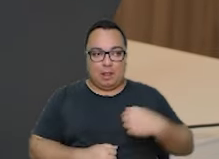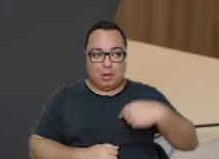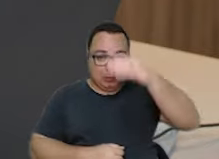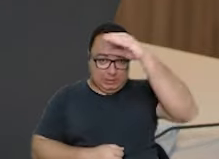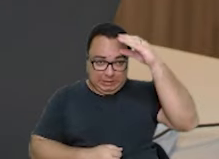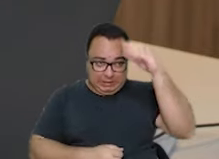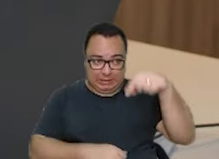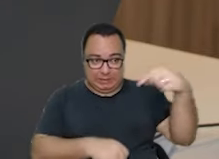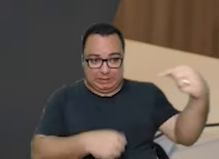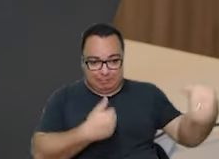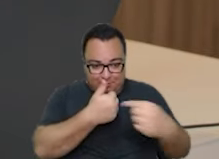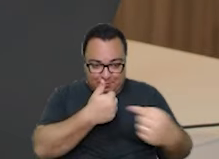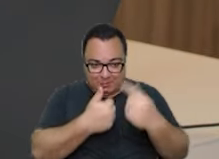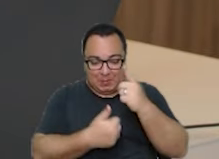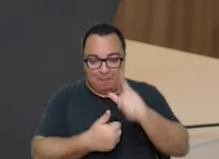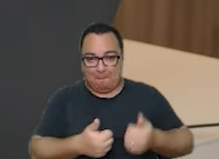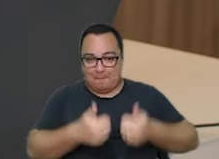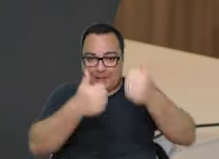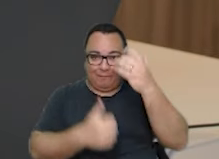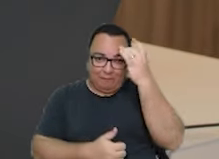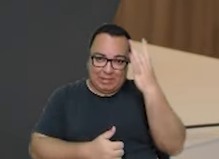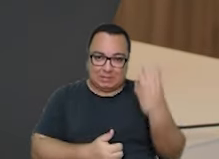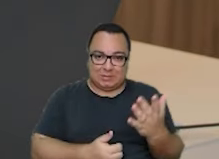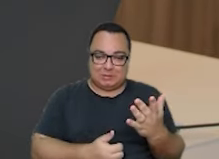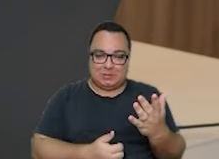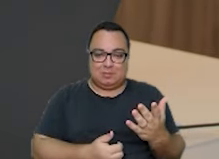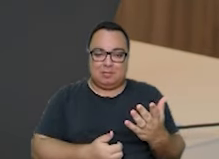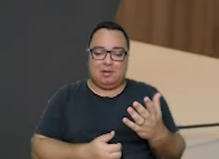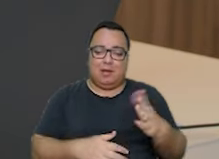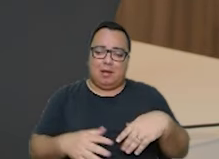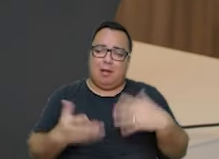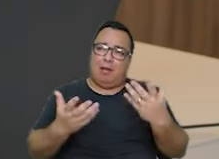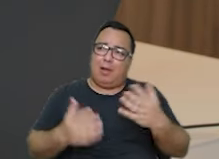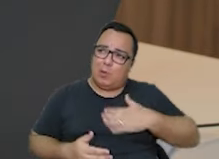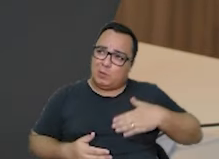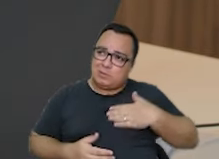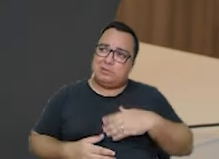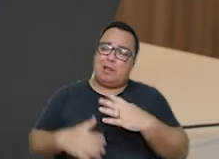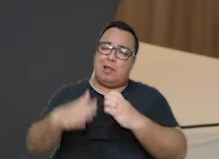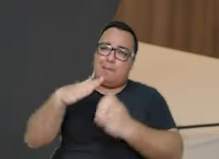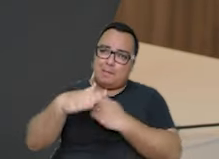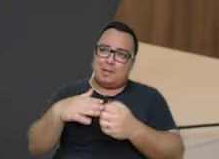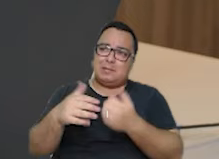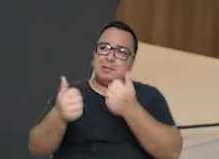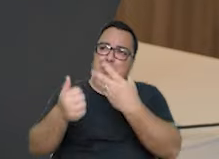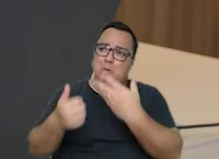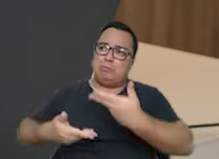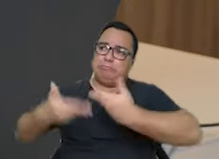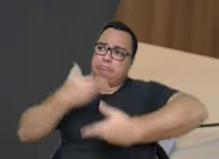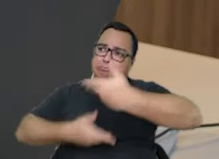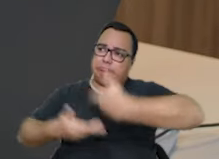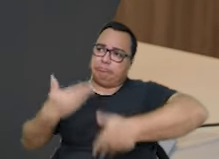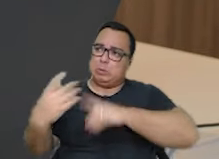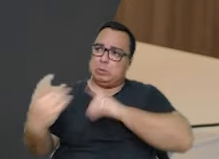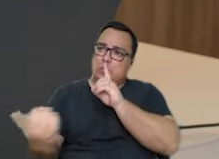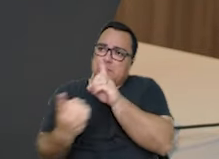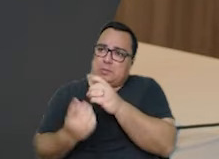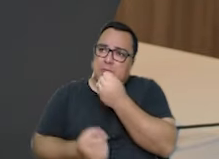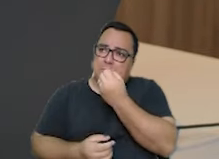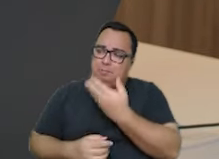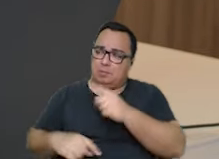avalie aquela empresa porque às vezes a gente quer avaliar fala nossa foi tão legal Foi uma experiência bacana o atendimento o produto Mas